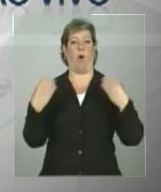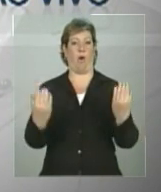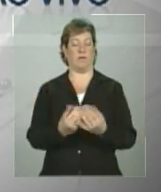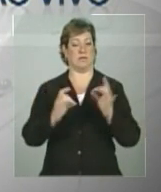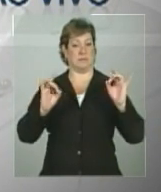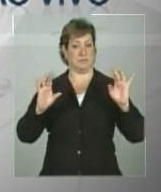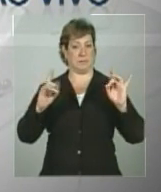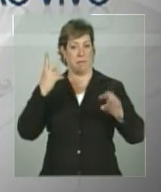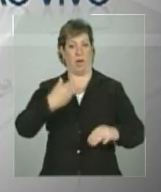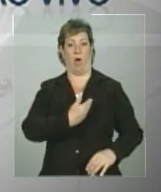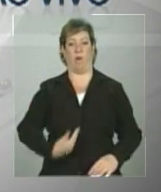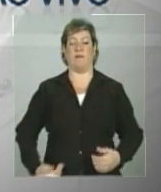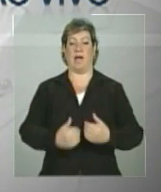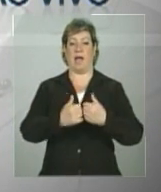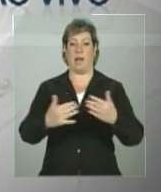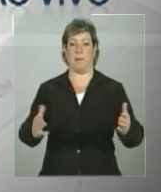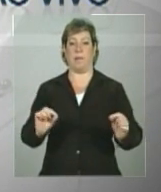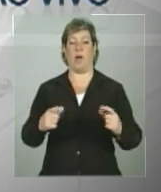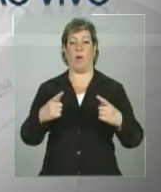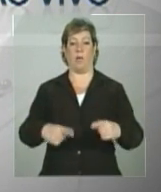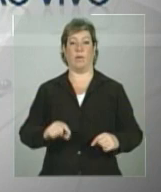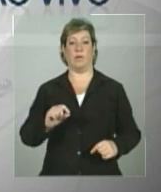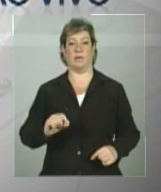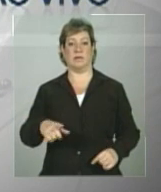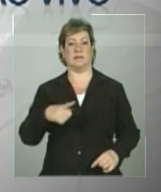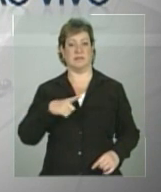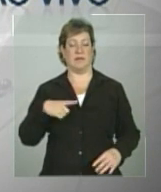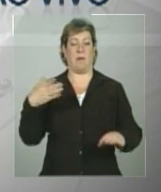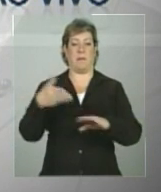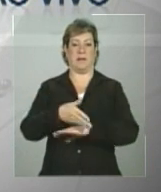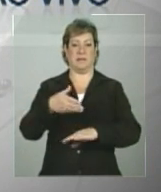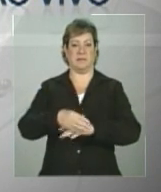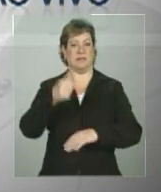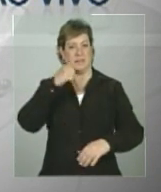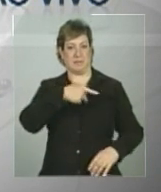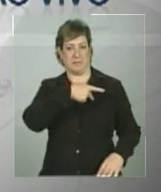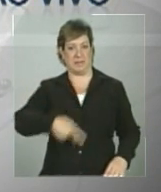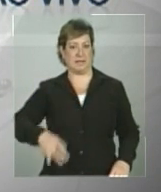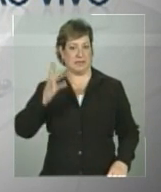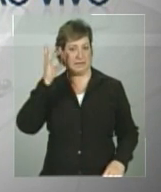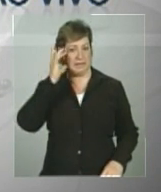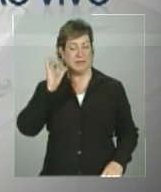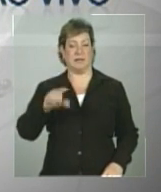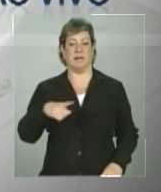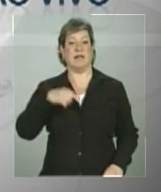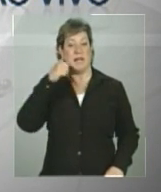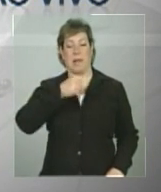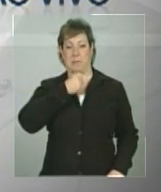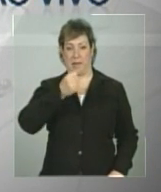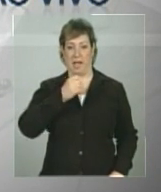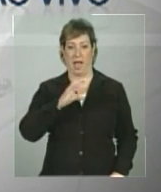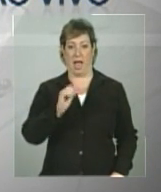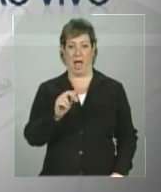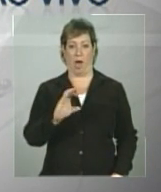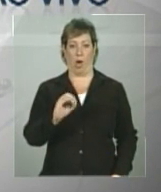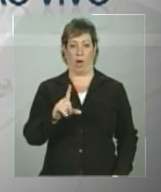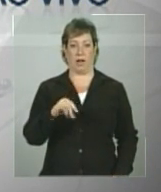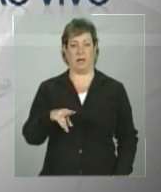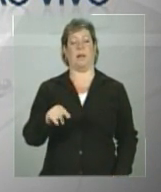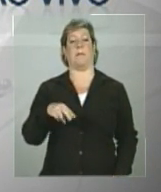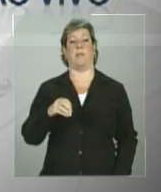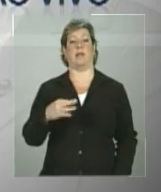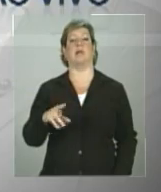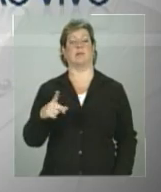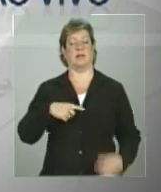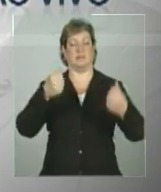alto nível para governo aberto, onde houve a participação da presidenta Dilma Rousseff. A repórter Carolina Monteiro tem